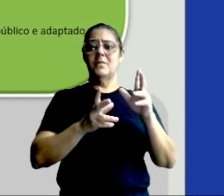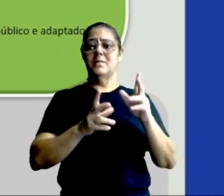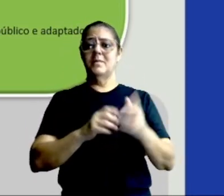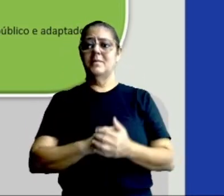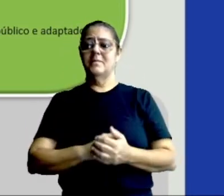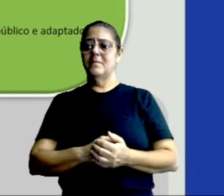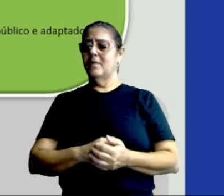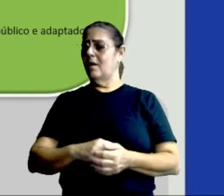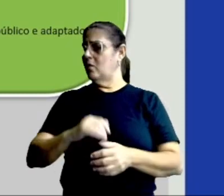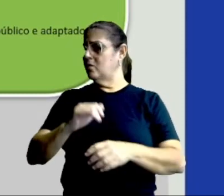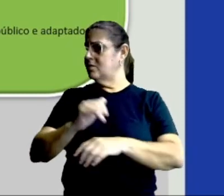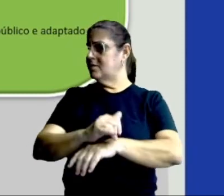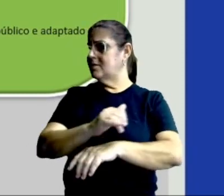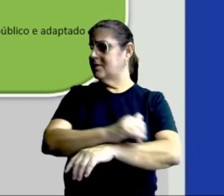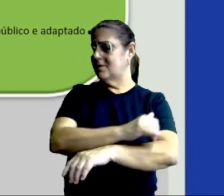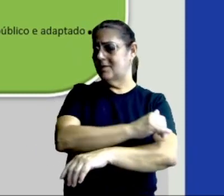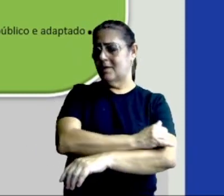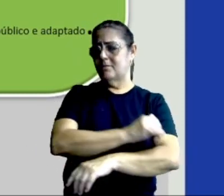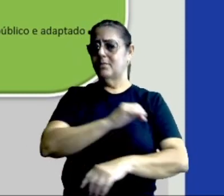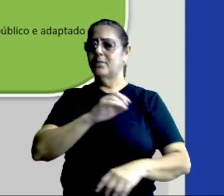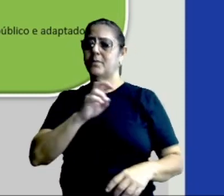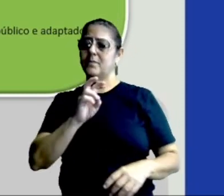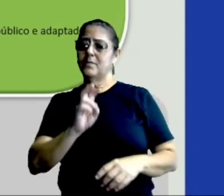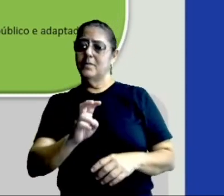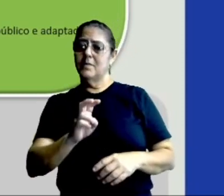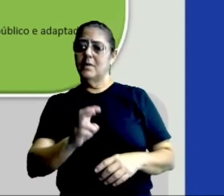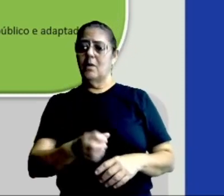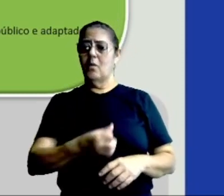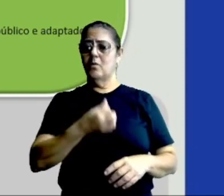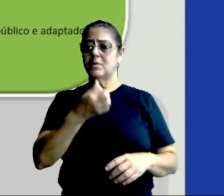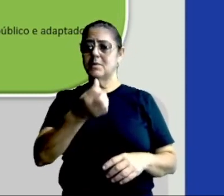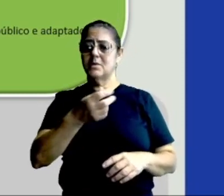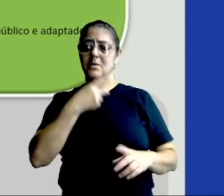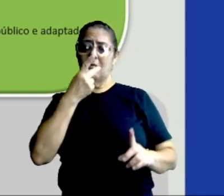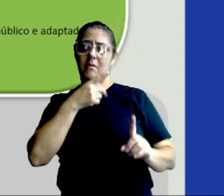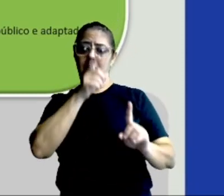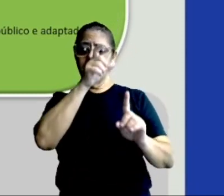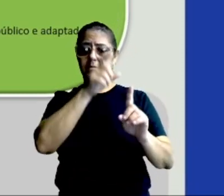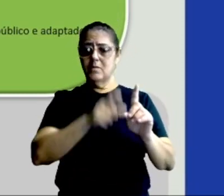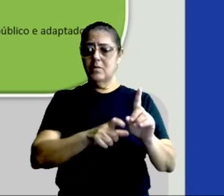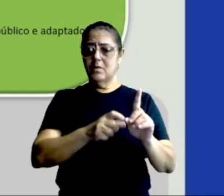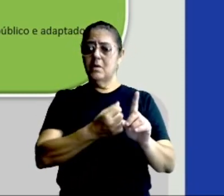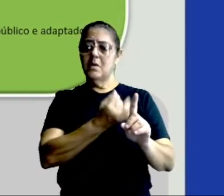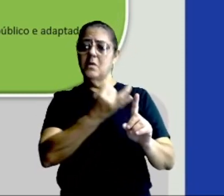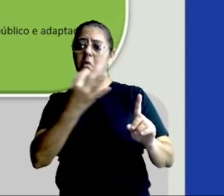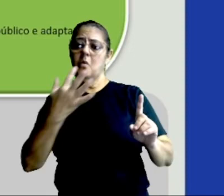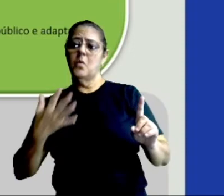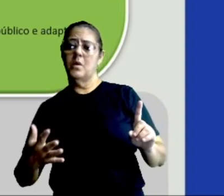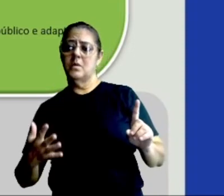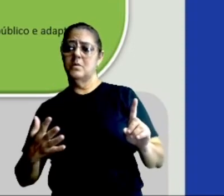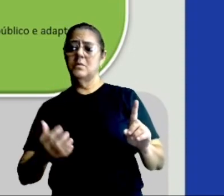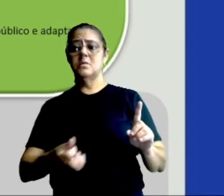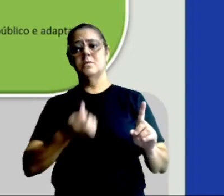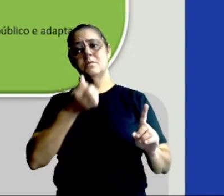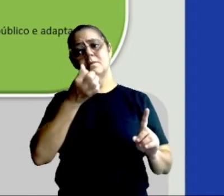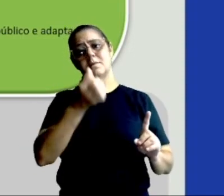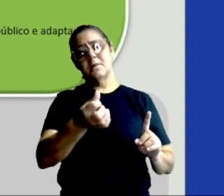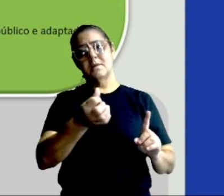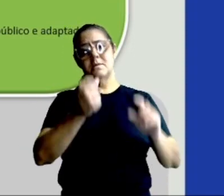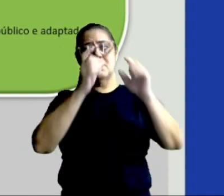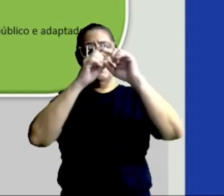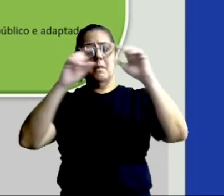sapo é o quinto e a última fala do personagem é o sexto Então temos quantos parágrafos 6